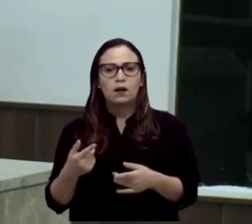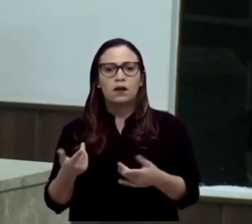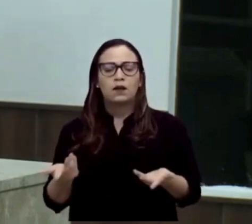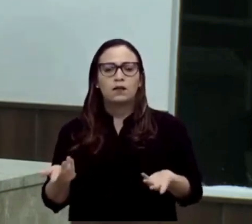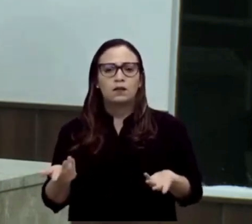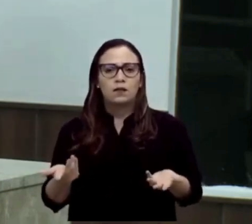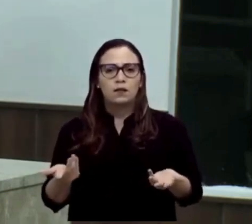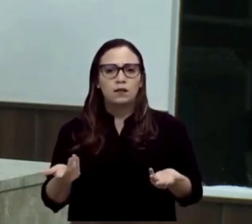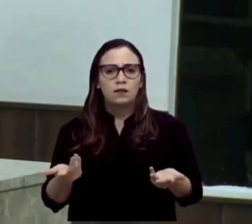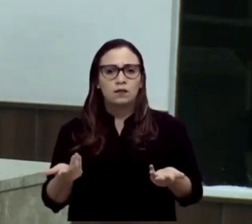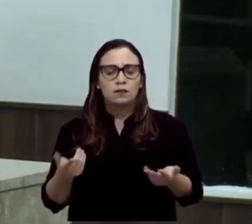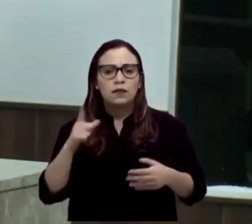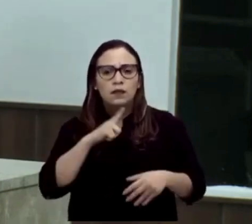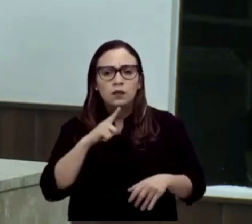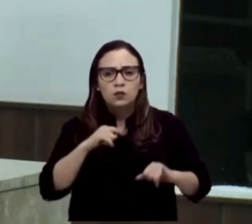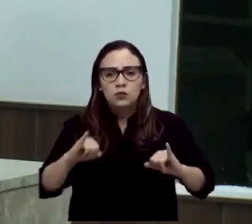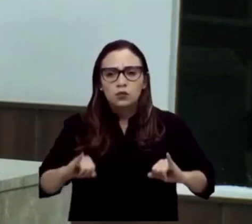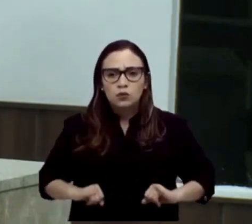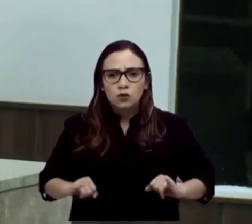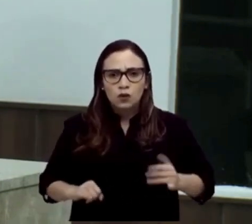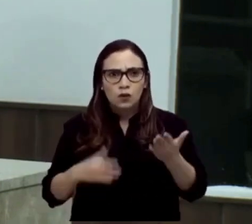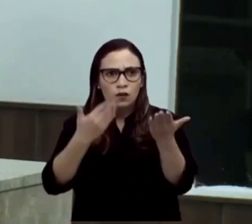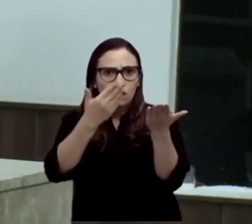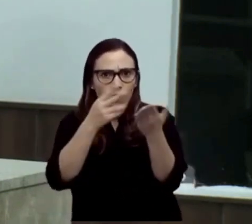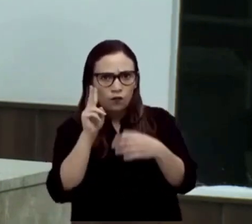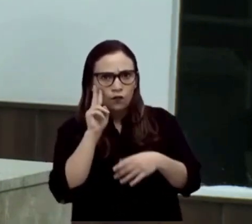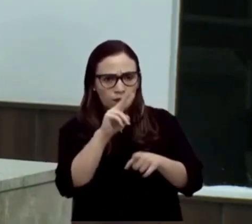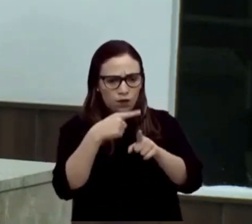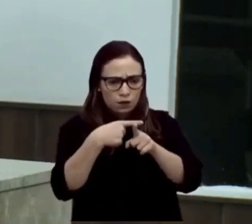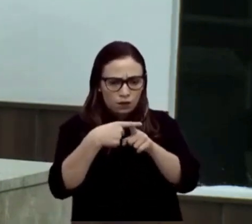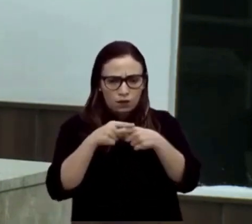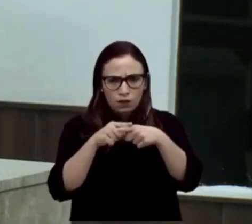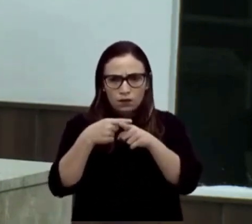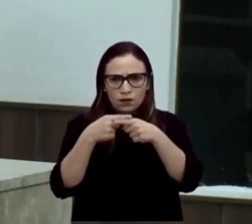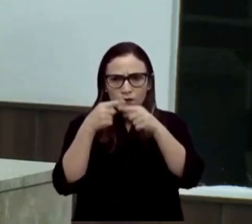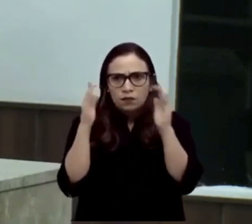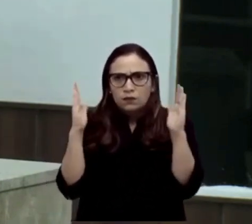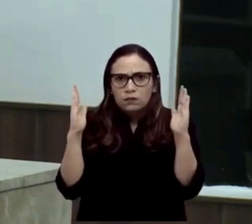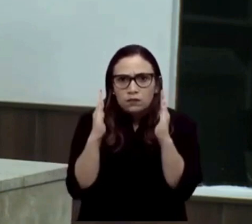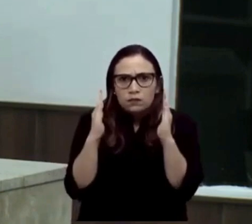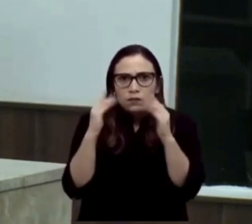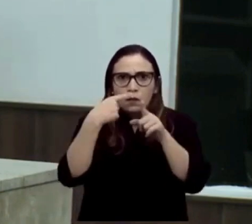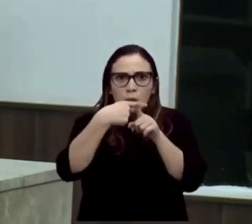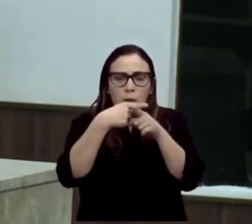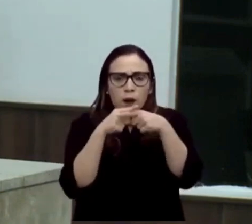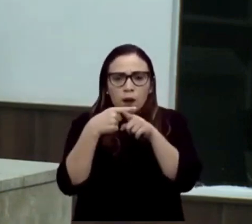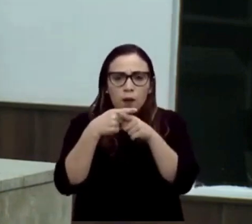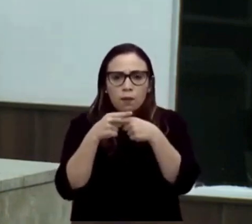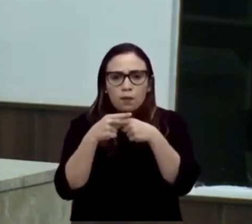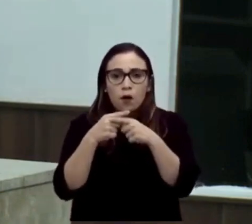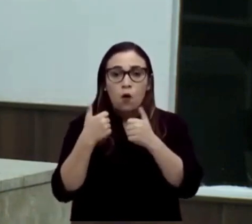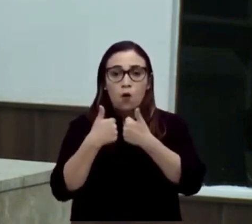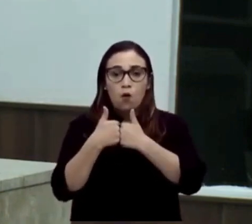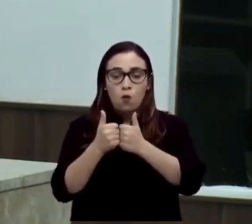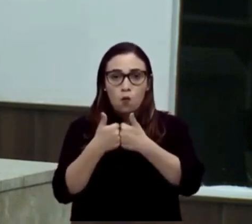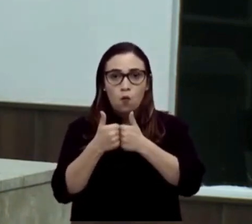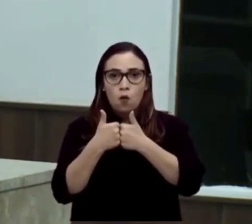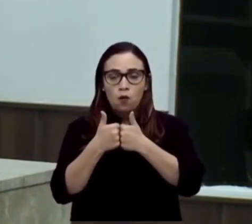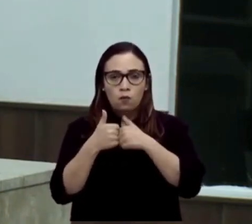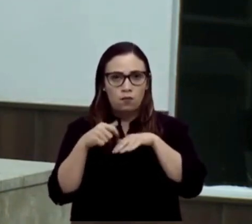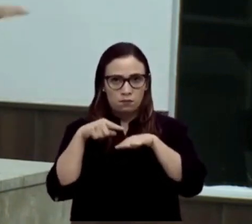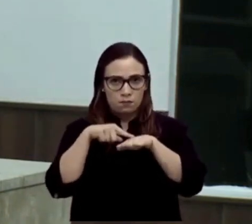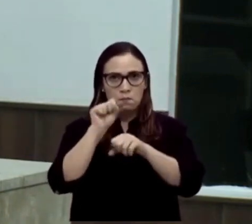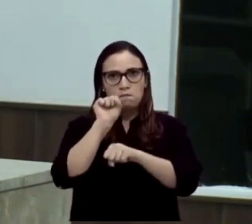reduzida, que estão, porque para você passar numa catraca como essa, você passa na catraca com ônibus em